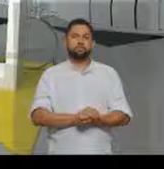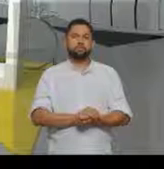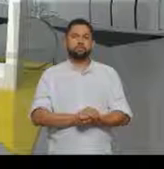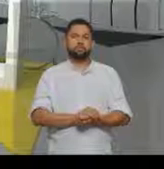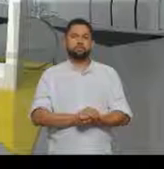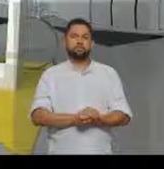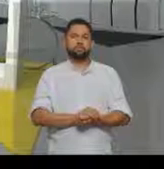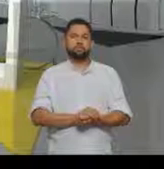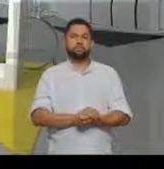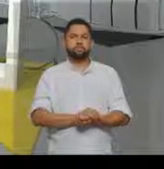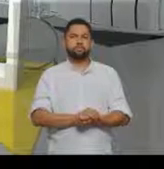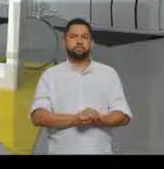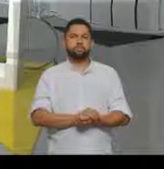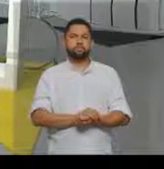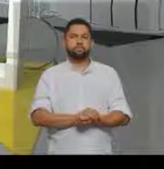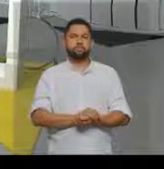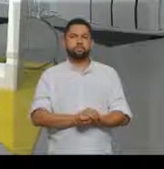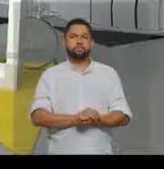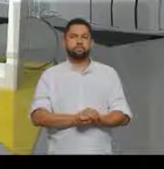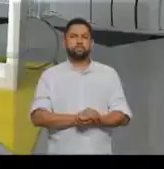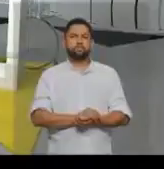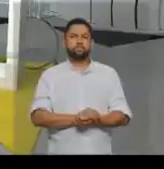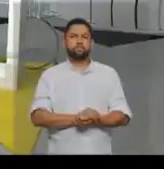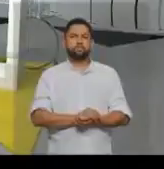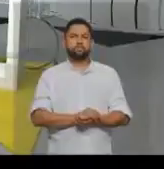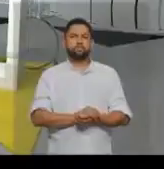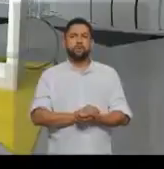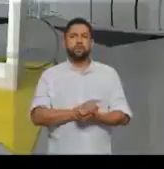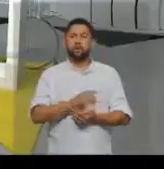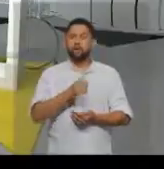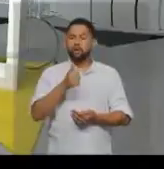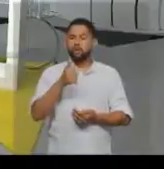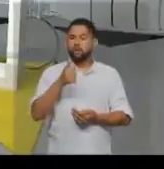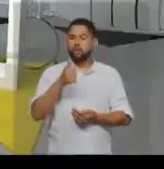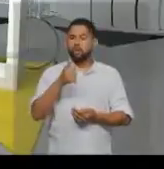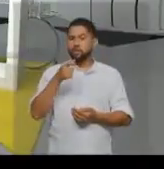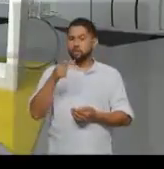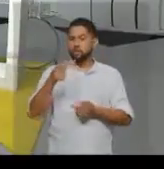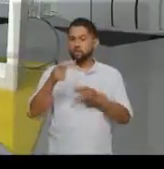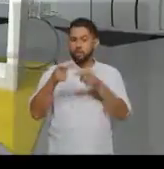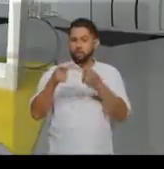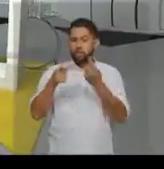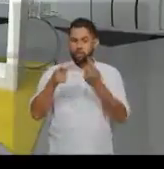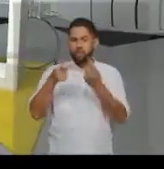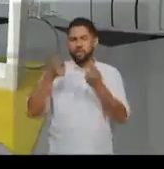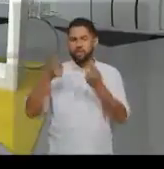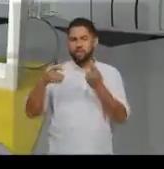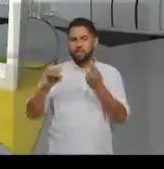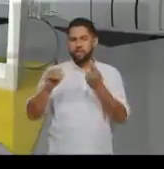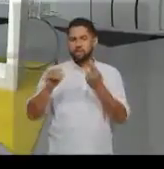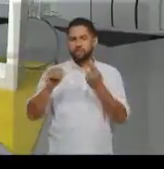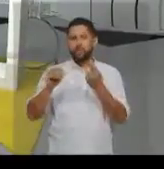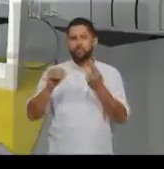ml, então eu vou colocar 20 ml 2 vezes ele.